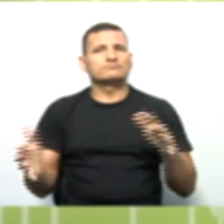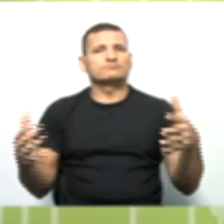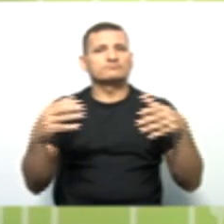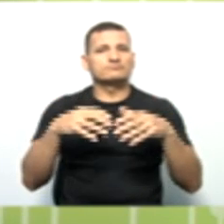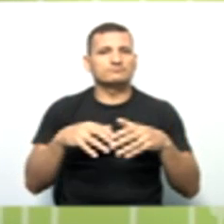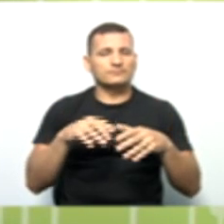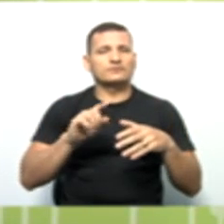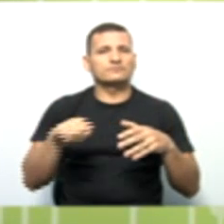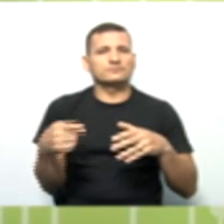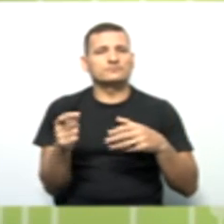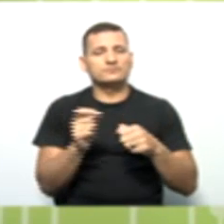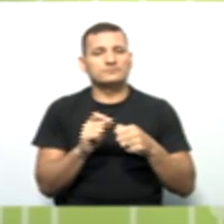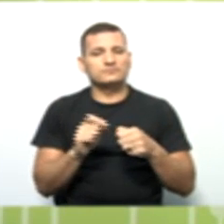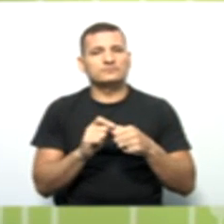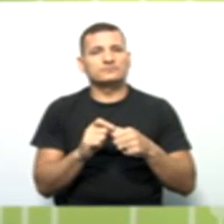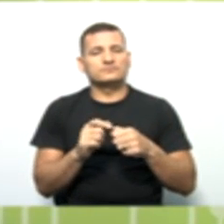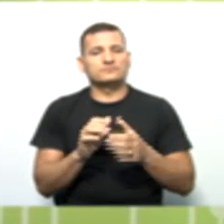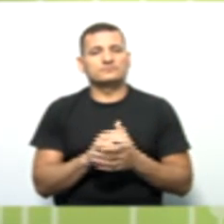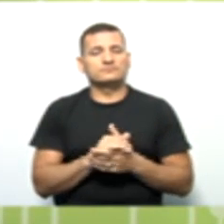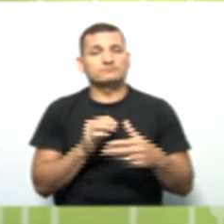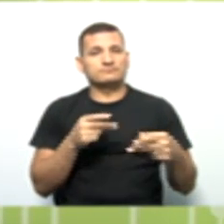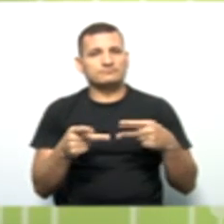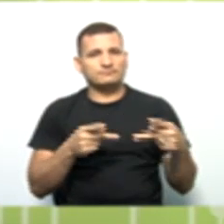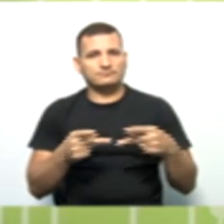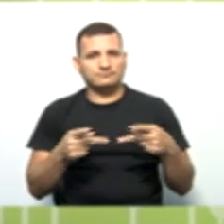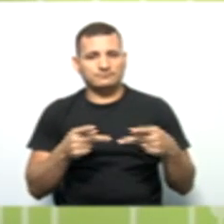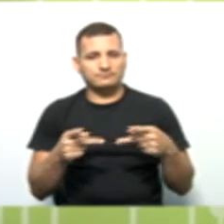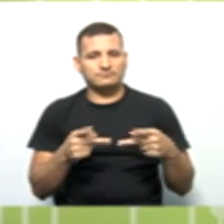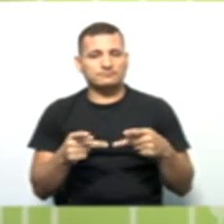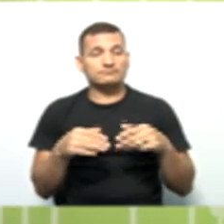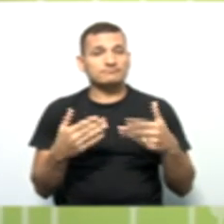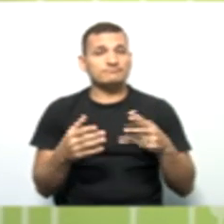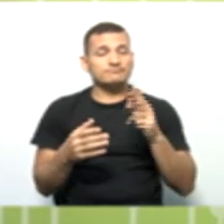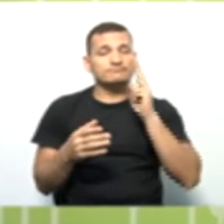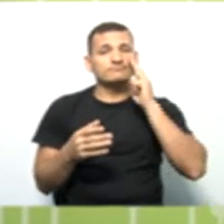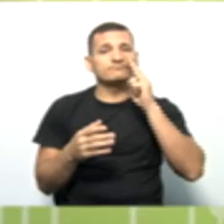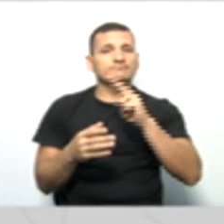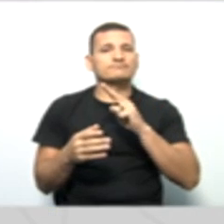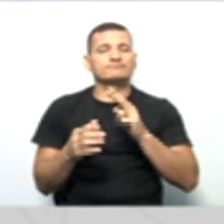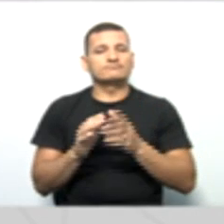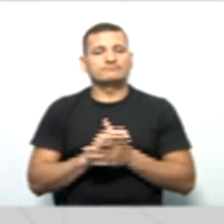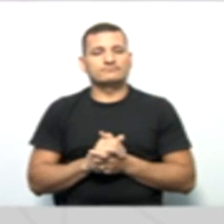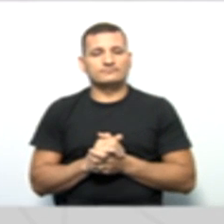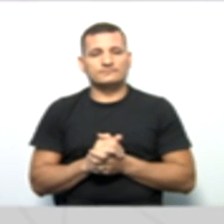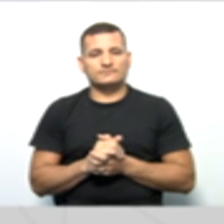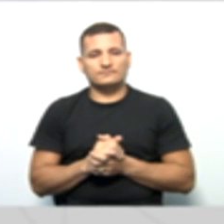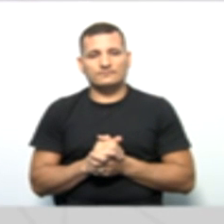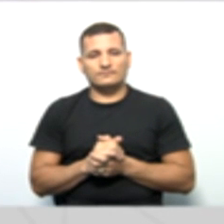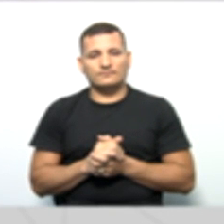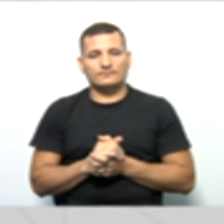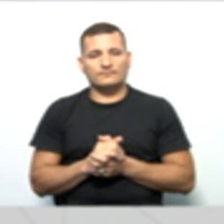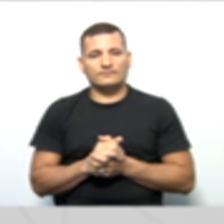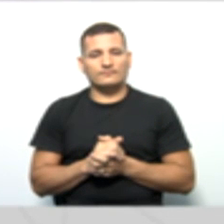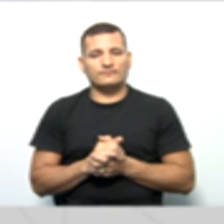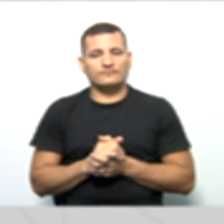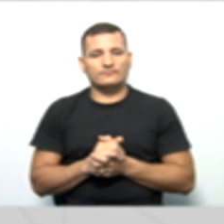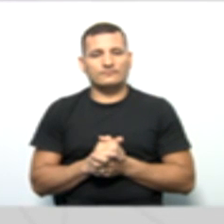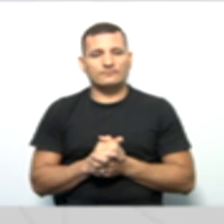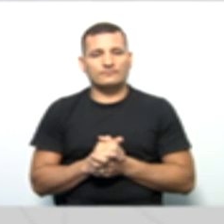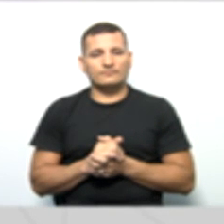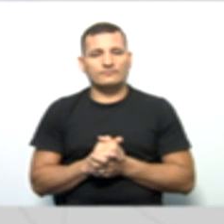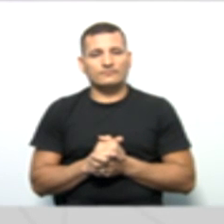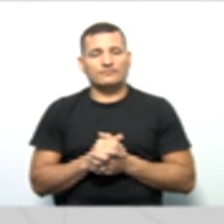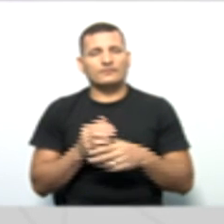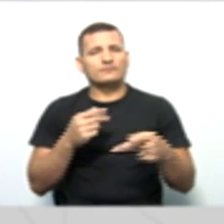poder realizar o que a gente chama desse projeto, né? Então, bora ver aqui uma definição que a gente trouxe para vocês. Olha só,